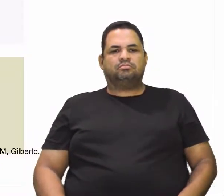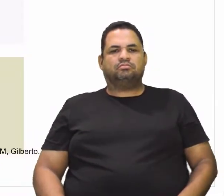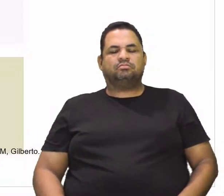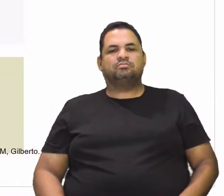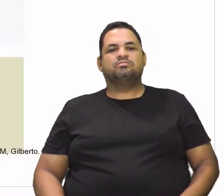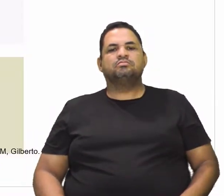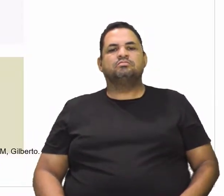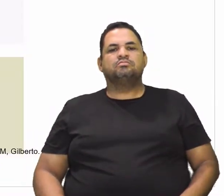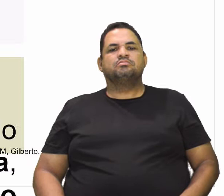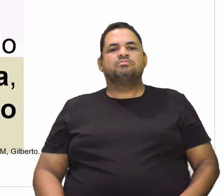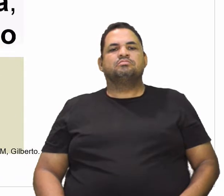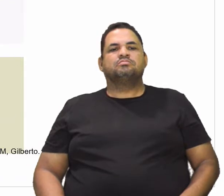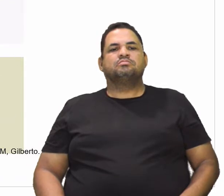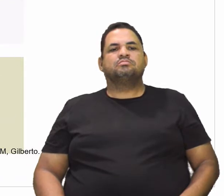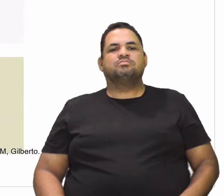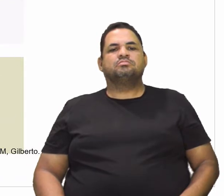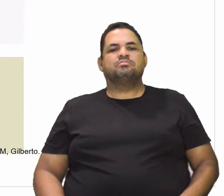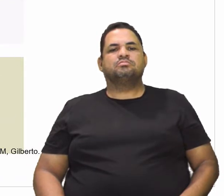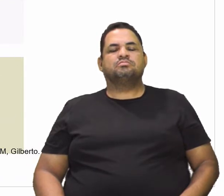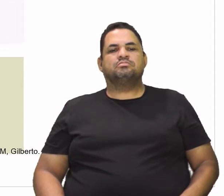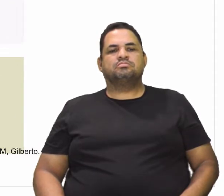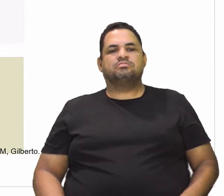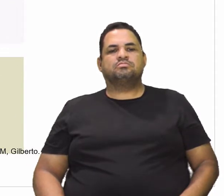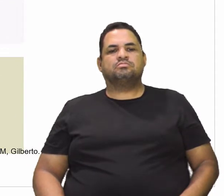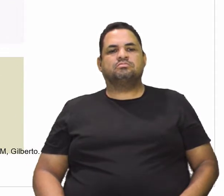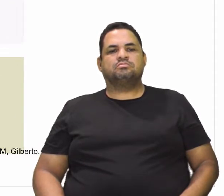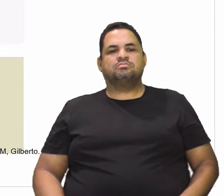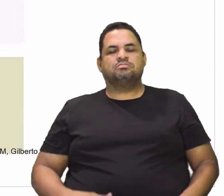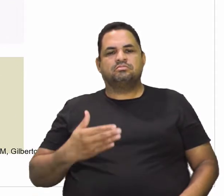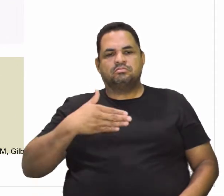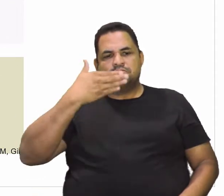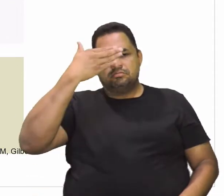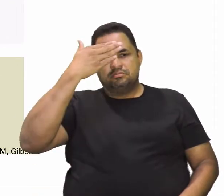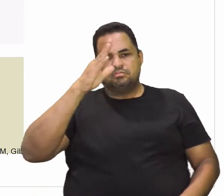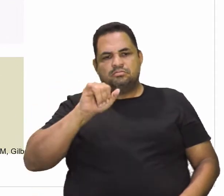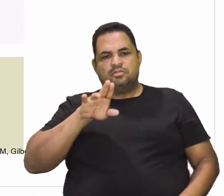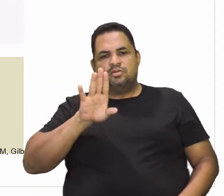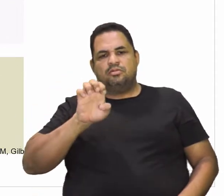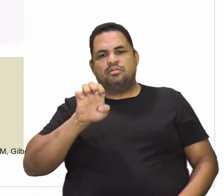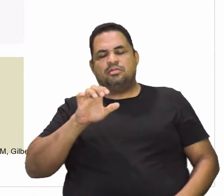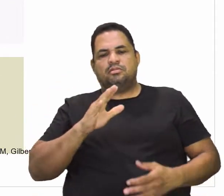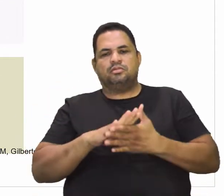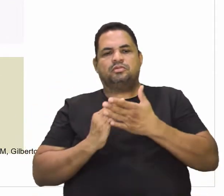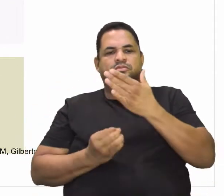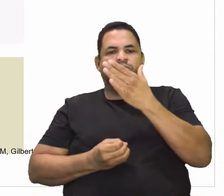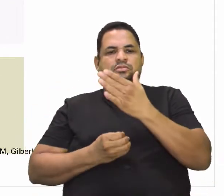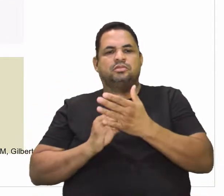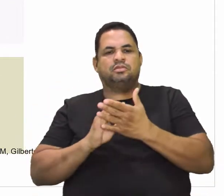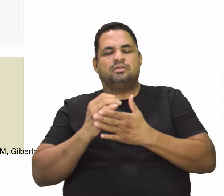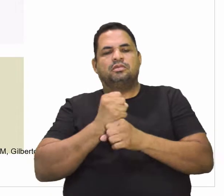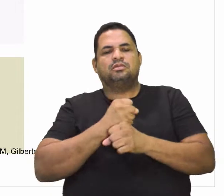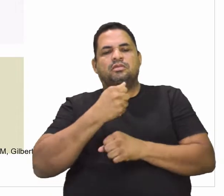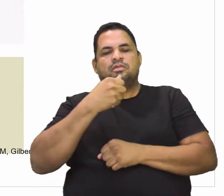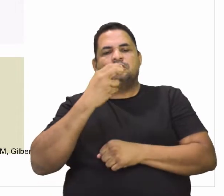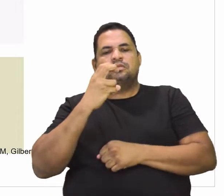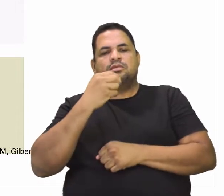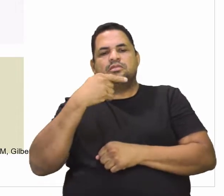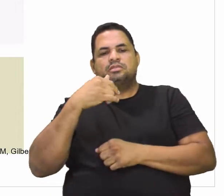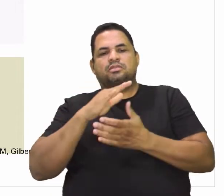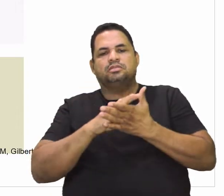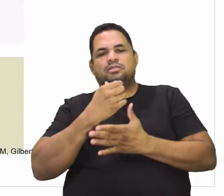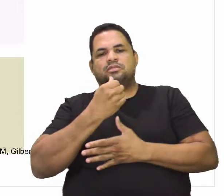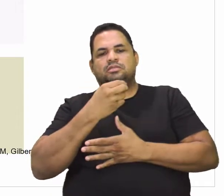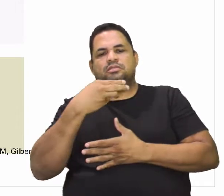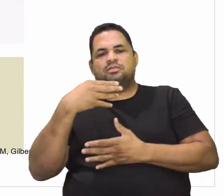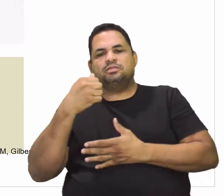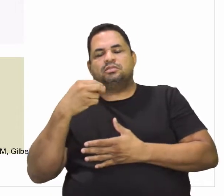Aqui, a Arábia Islâmica, Maomé, 570 a 632, Maomé